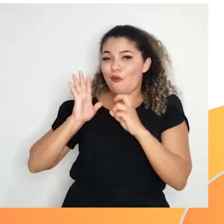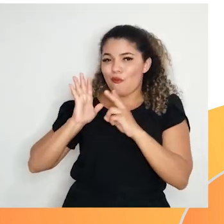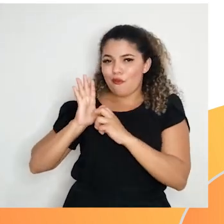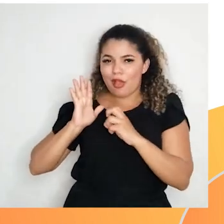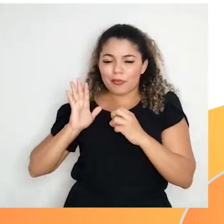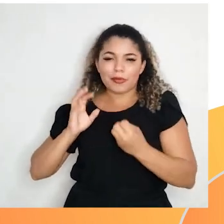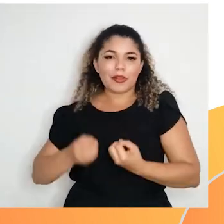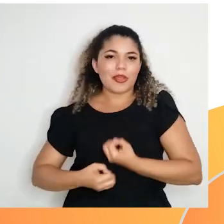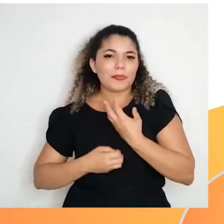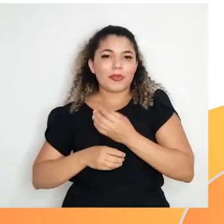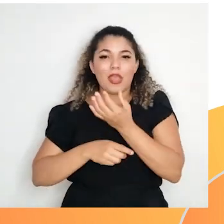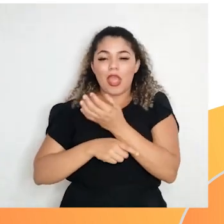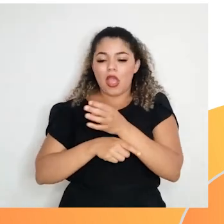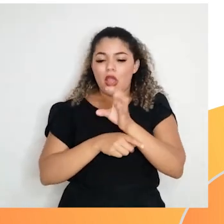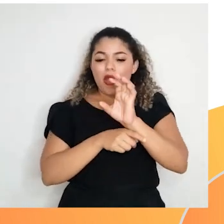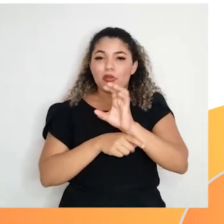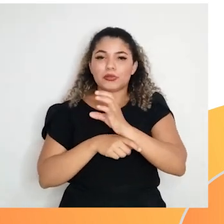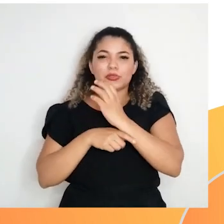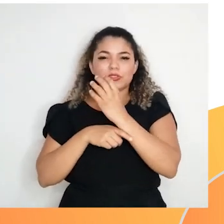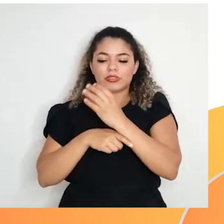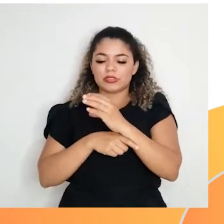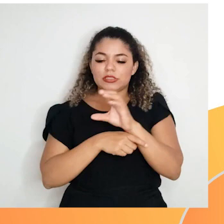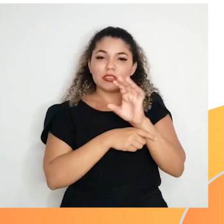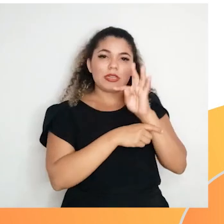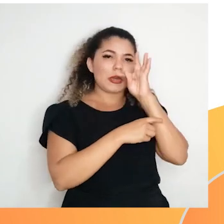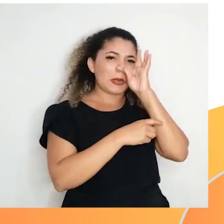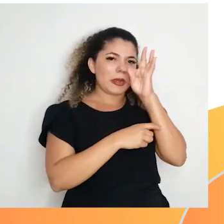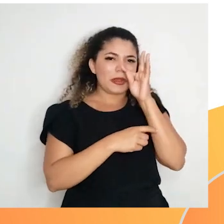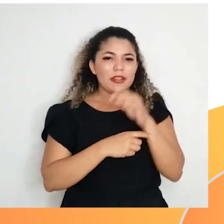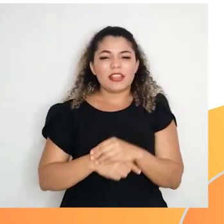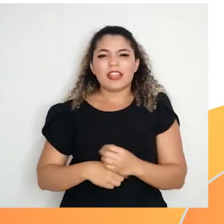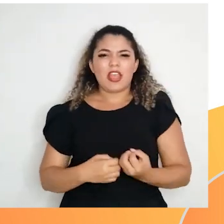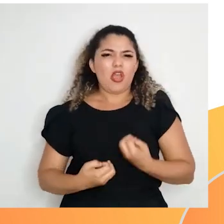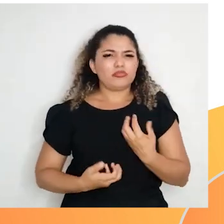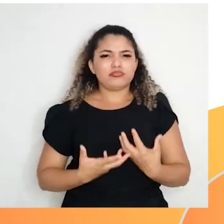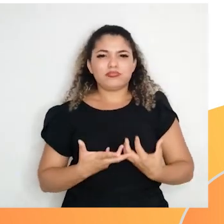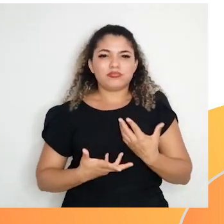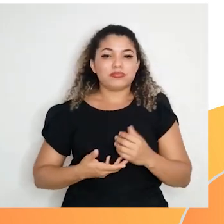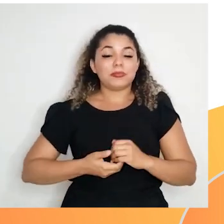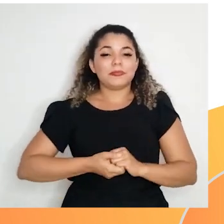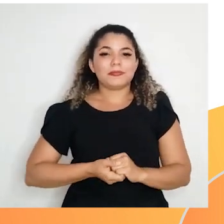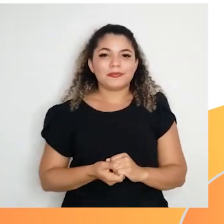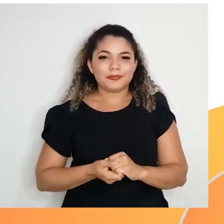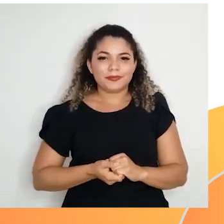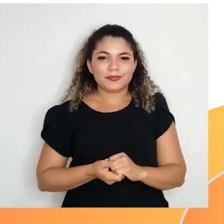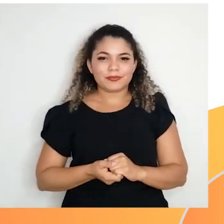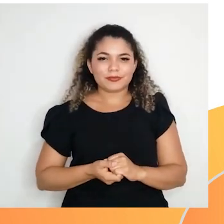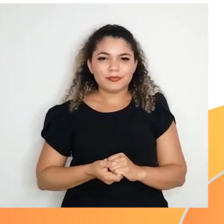vocábulo, os girassóis que são ardentes.